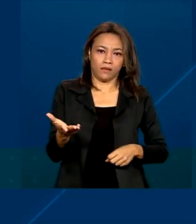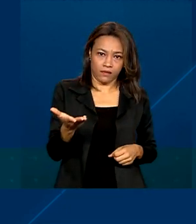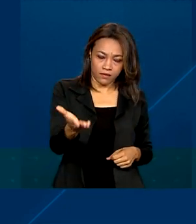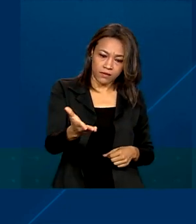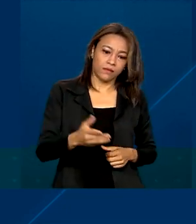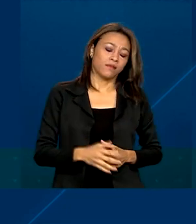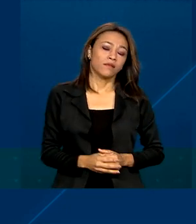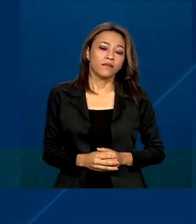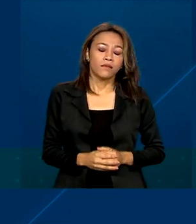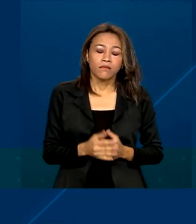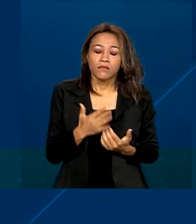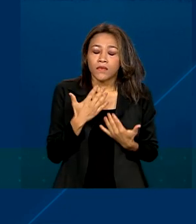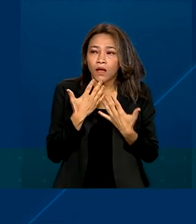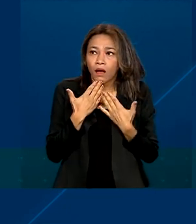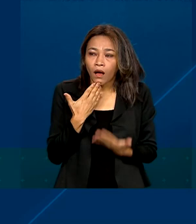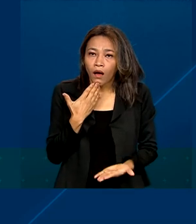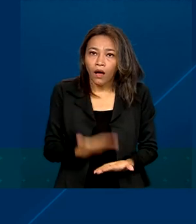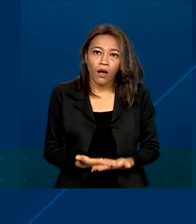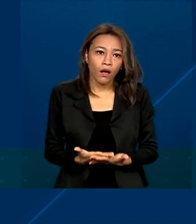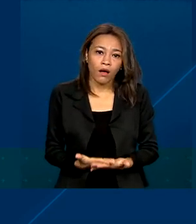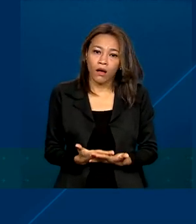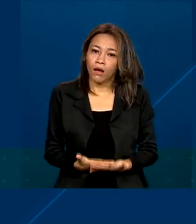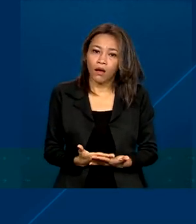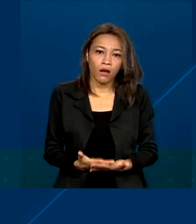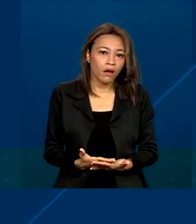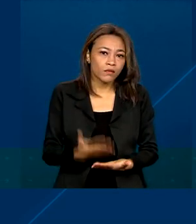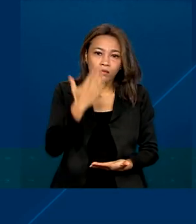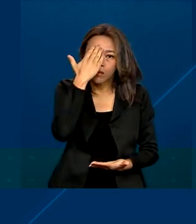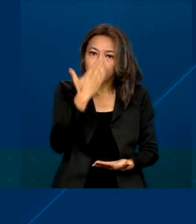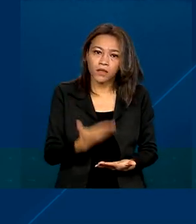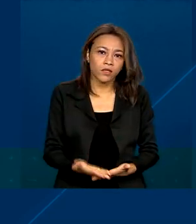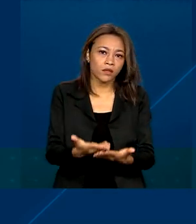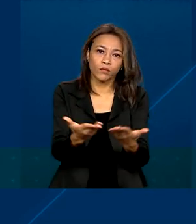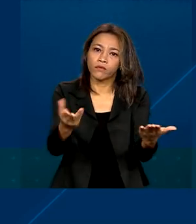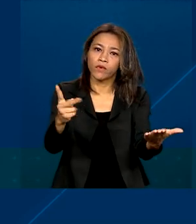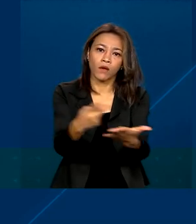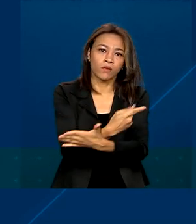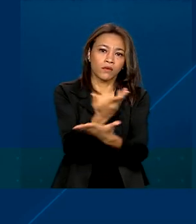É inacreditável o que foi feito aqui no Palácio.